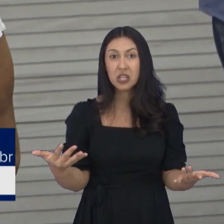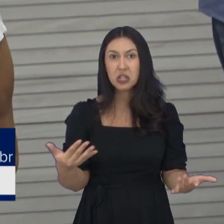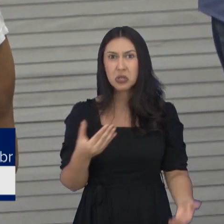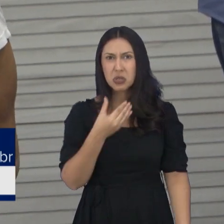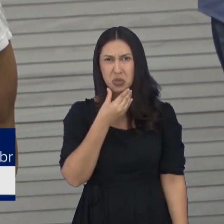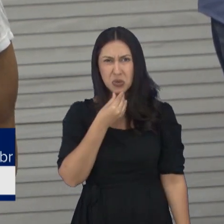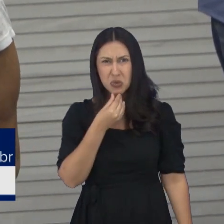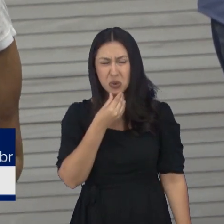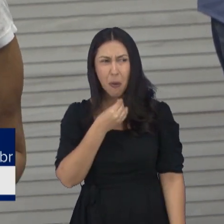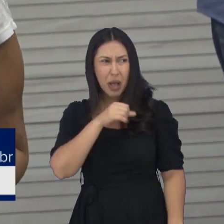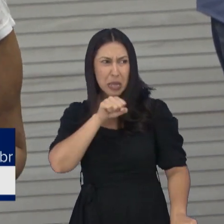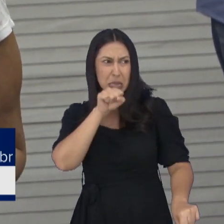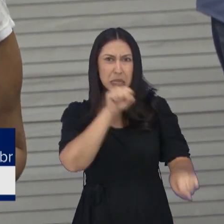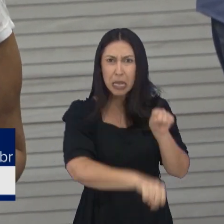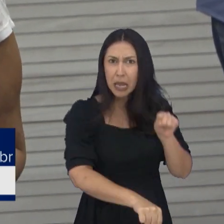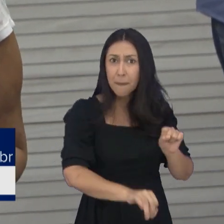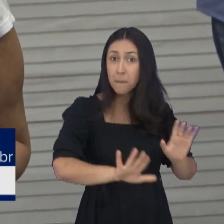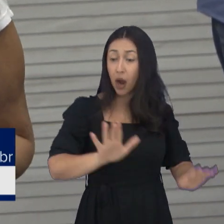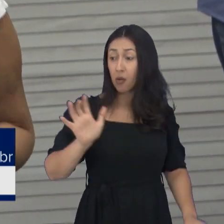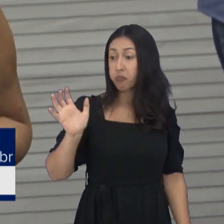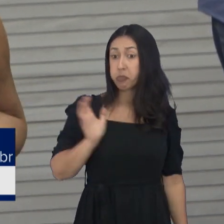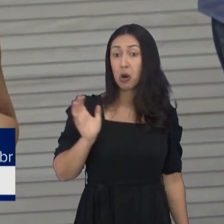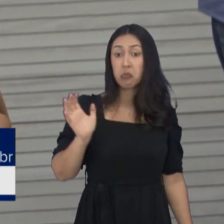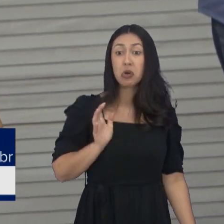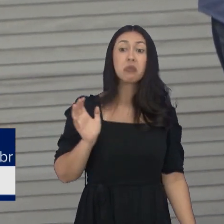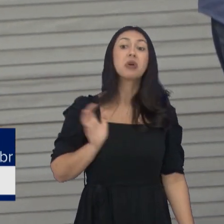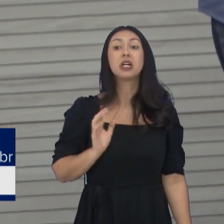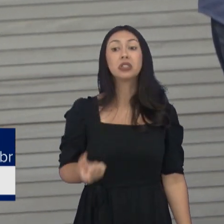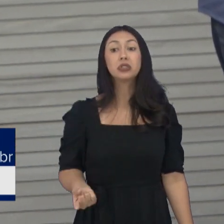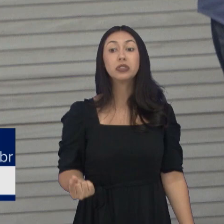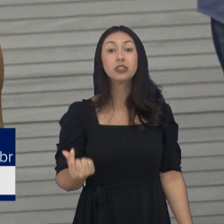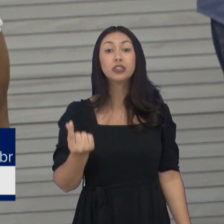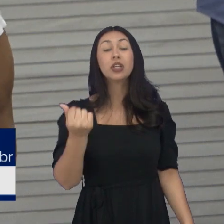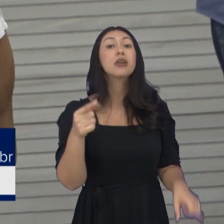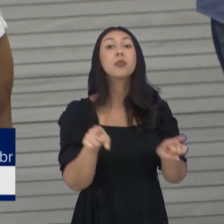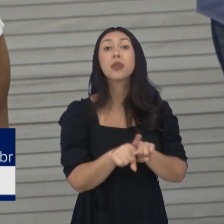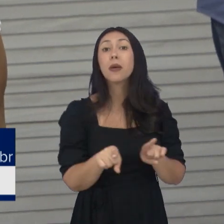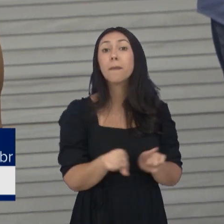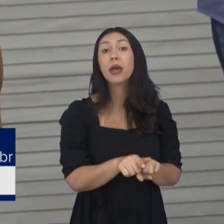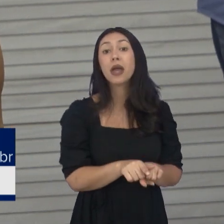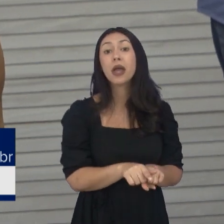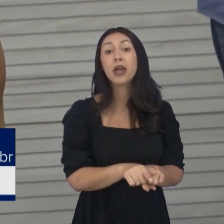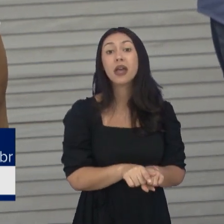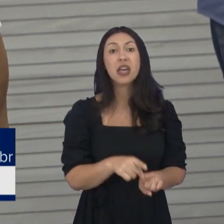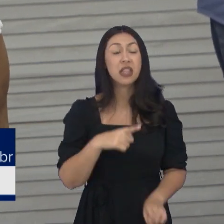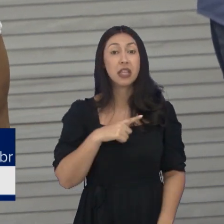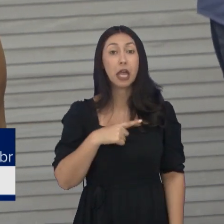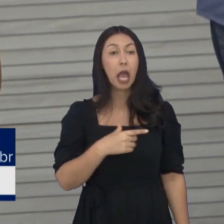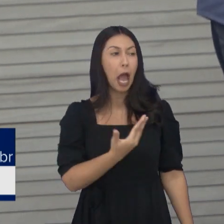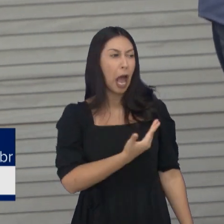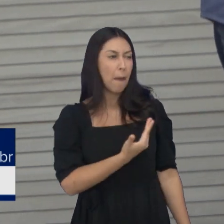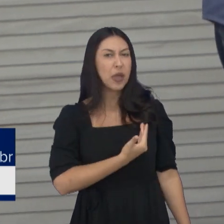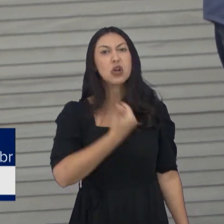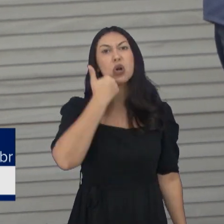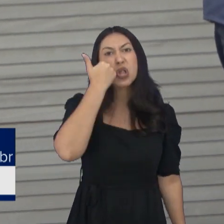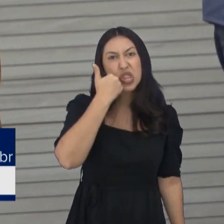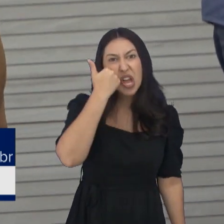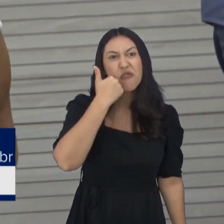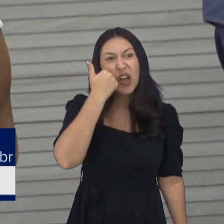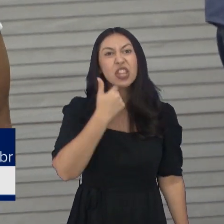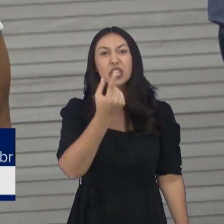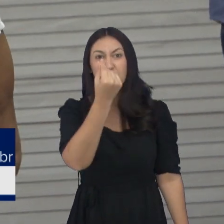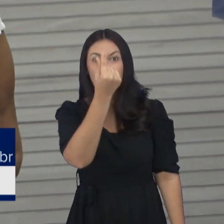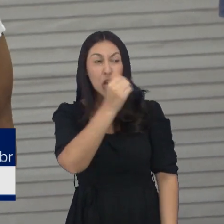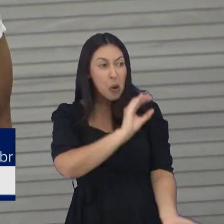estuprador que tem dinheiro, tem jogador safado, amigo, que banca,